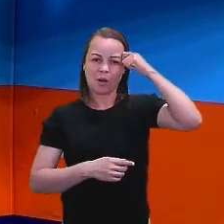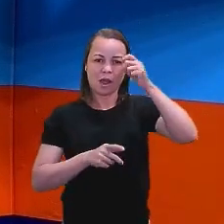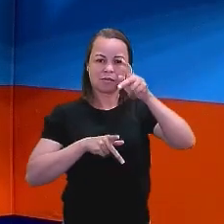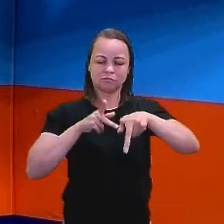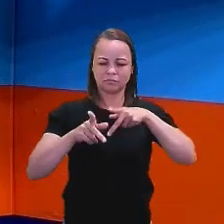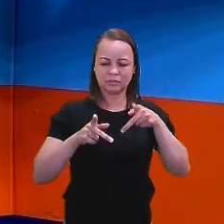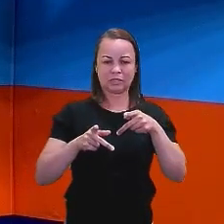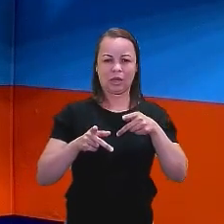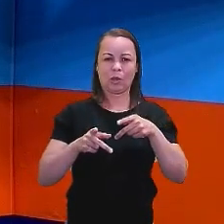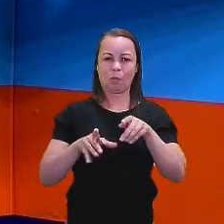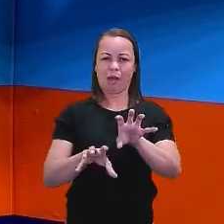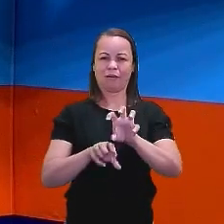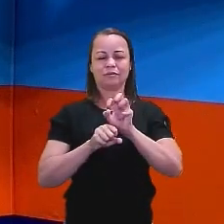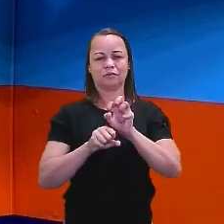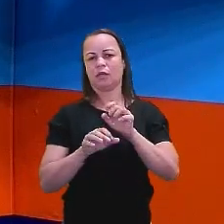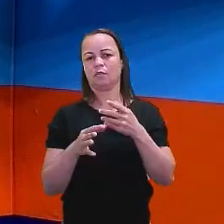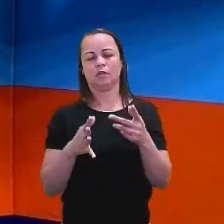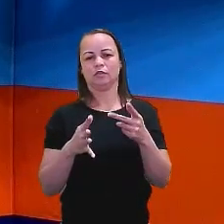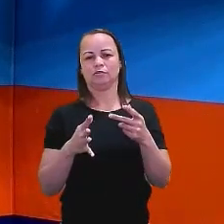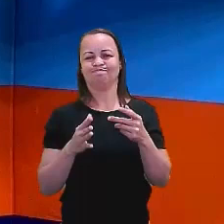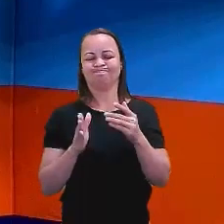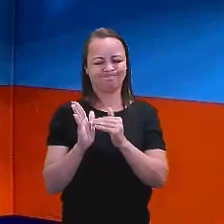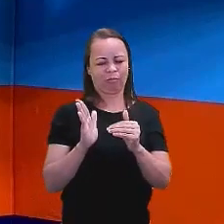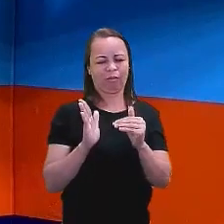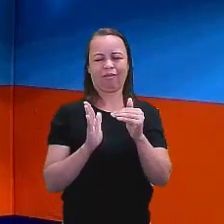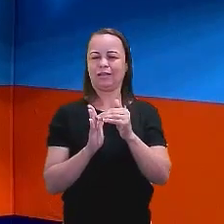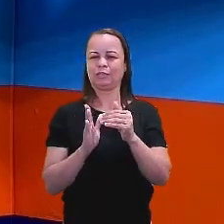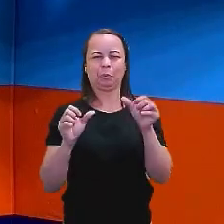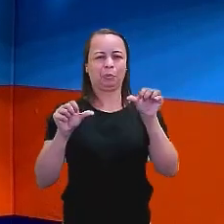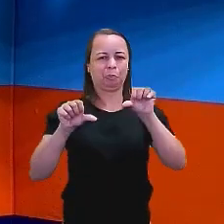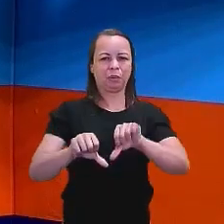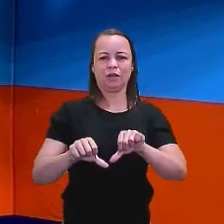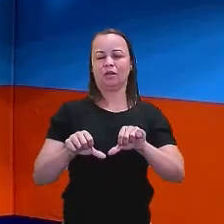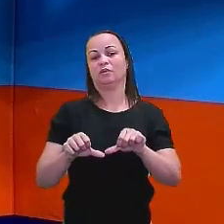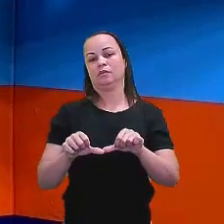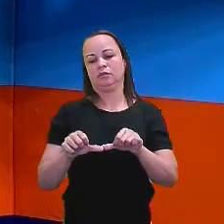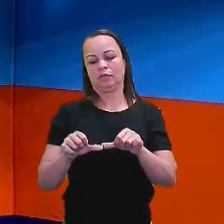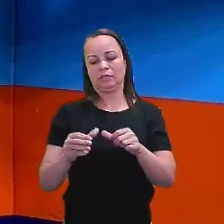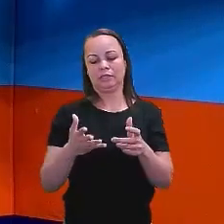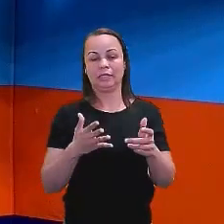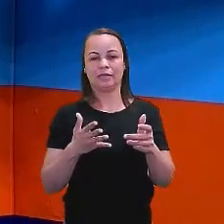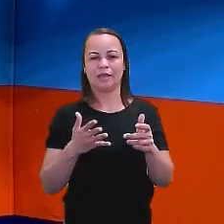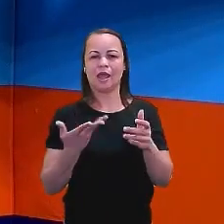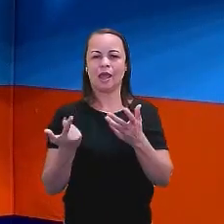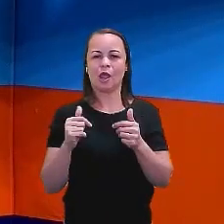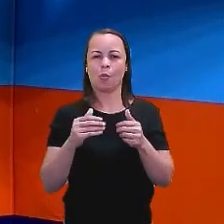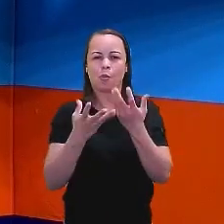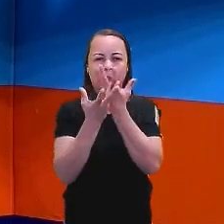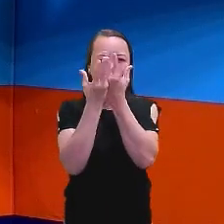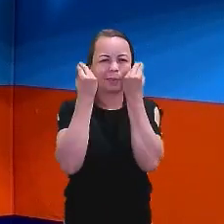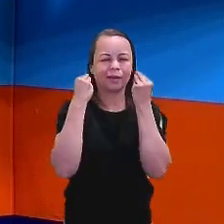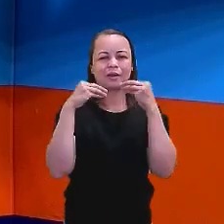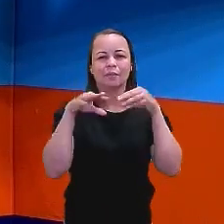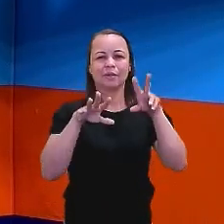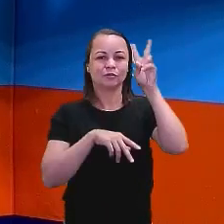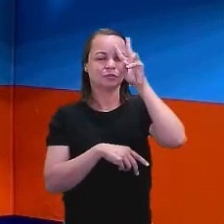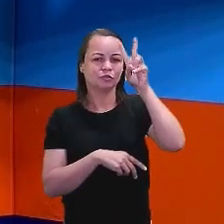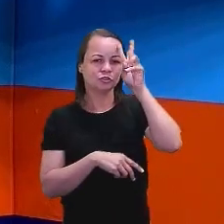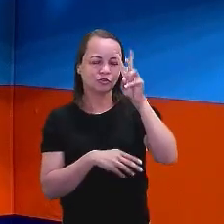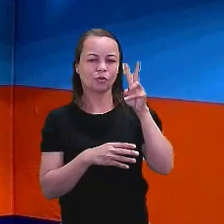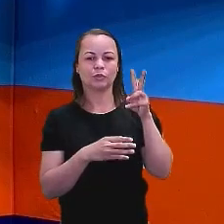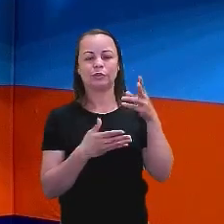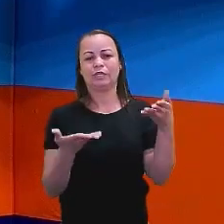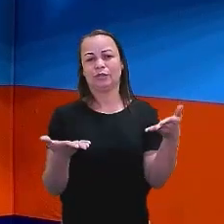é o ápice dessa violência, que é o apagamento histórico que ainda